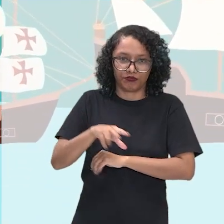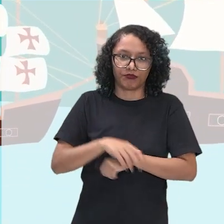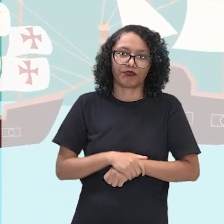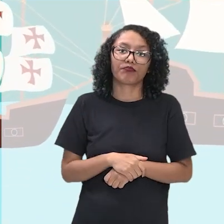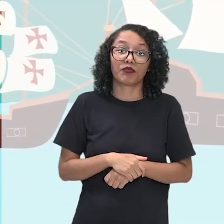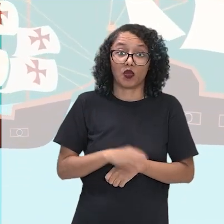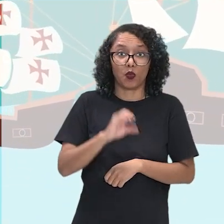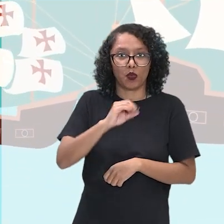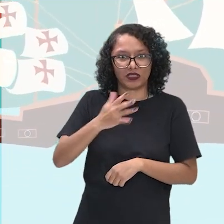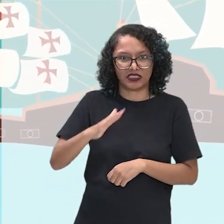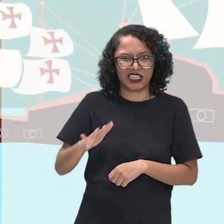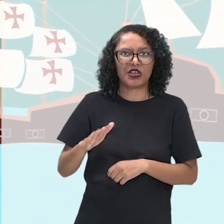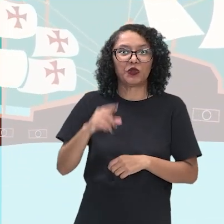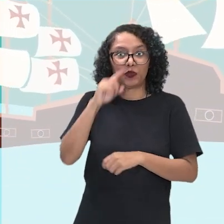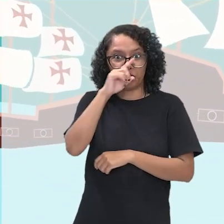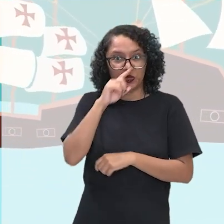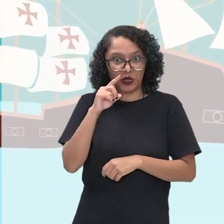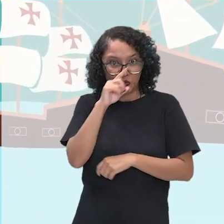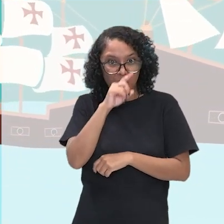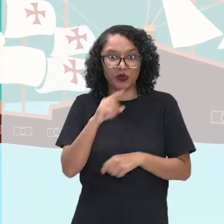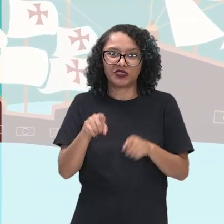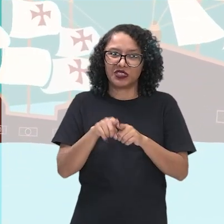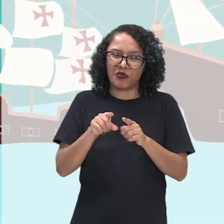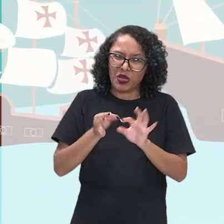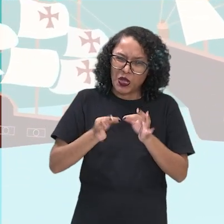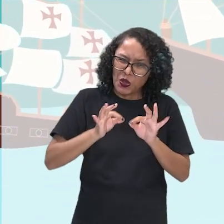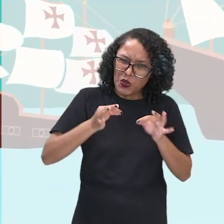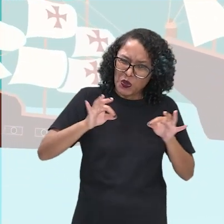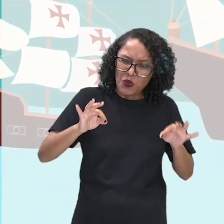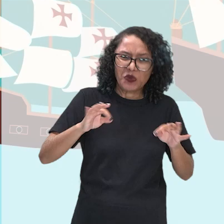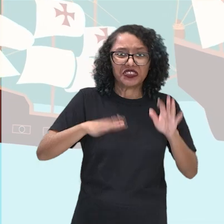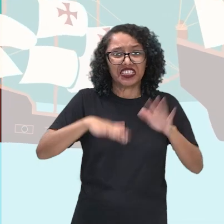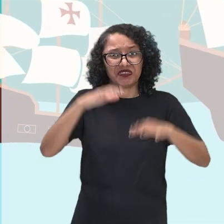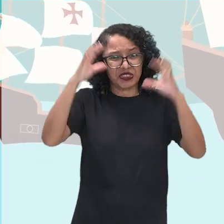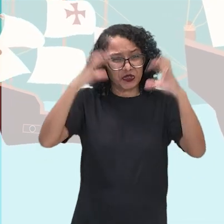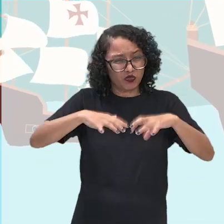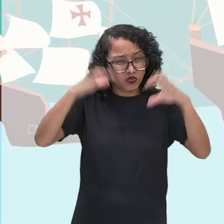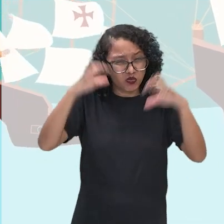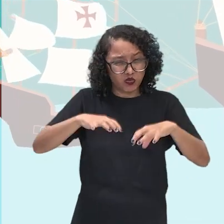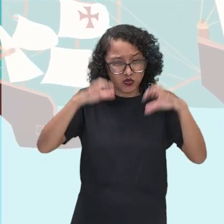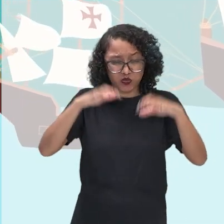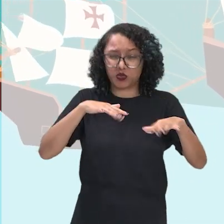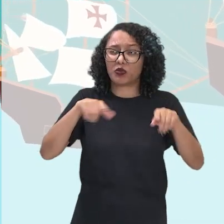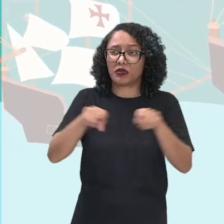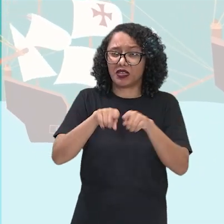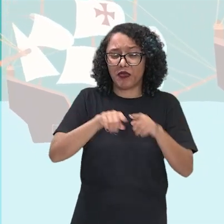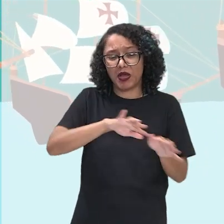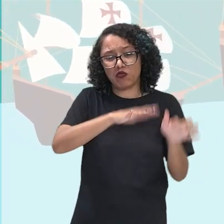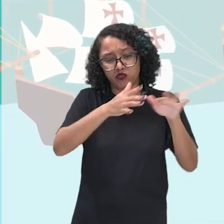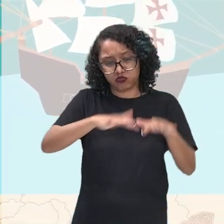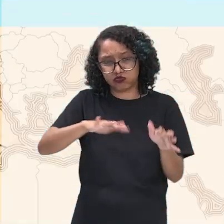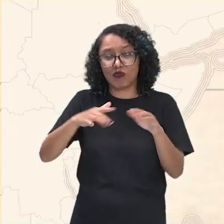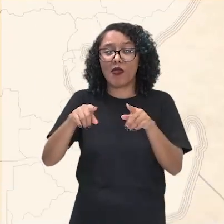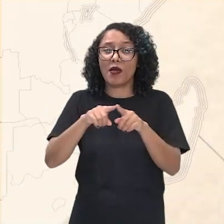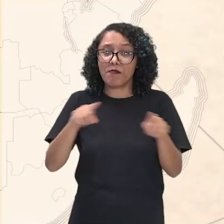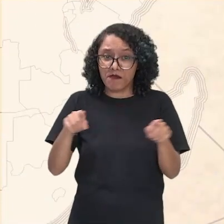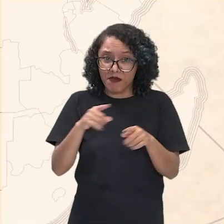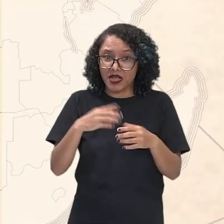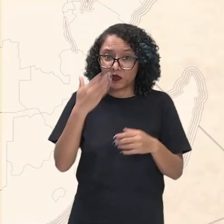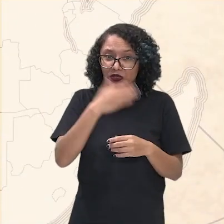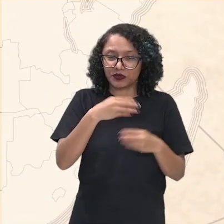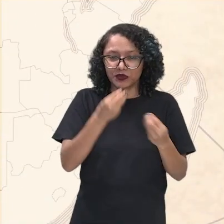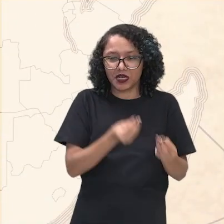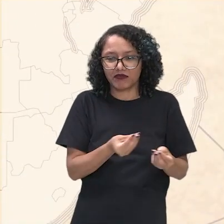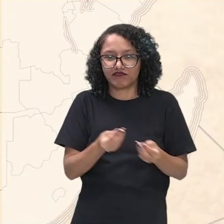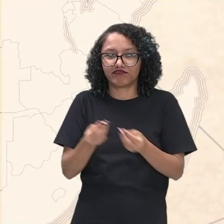Atlântico é perigosa e longa. Os navios enfrentam tempestades e mares agitados, mas o valioso açúcar finalmente